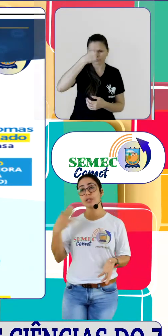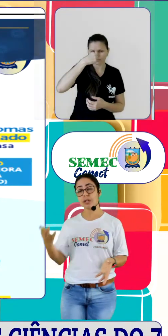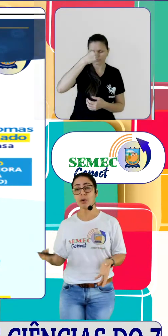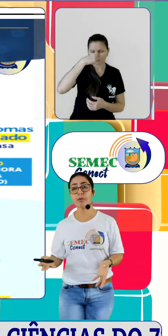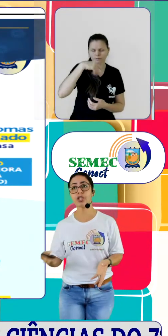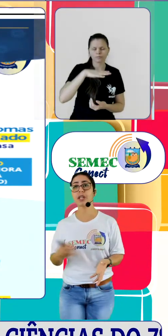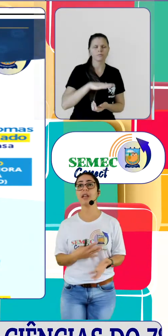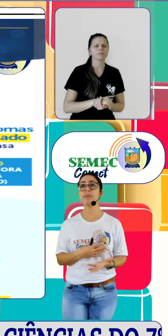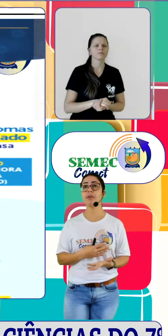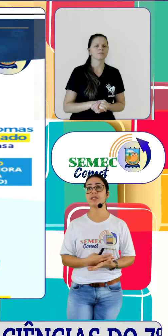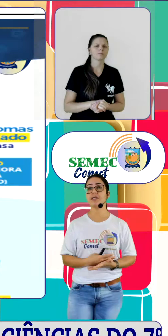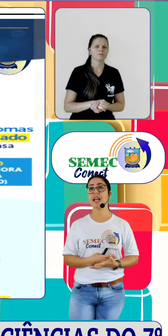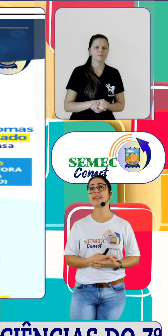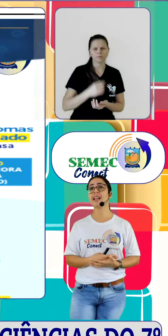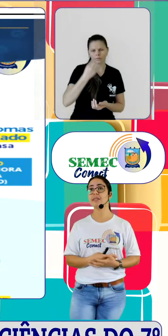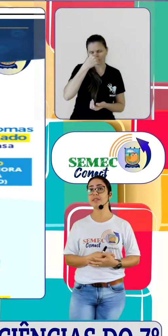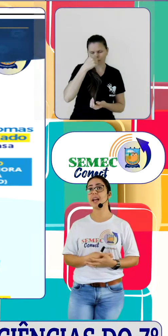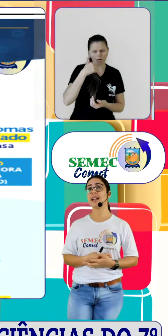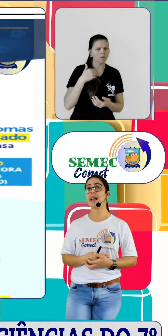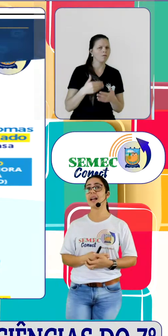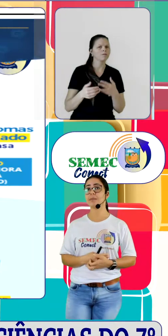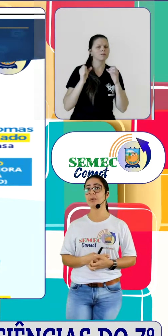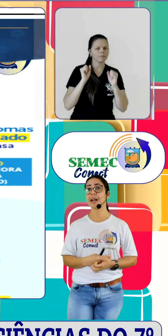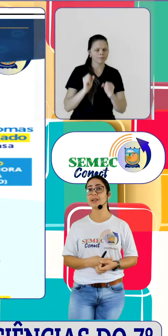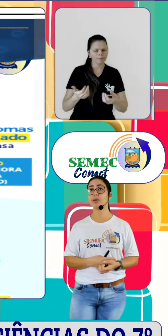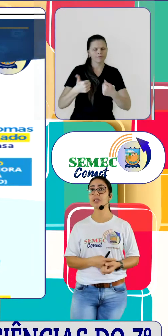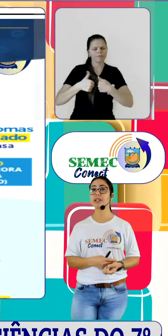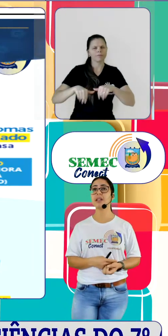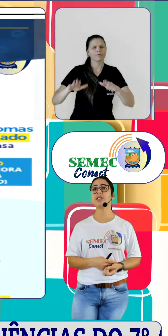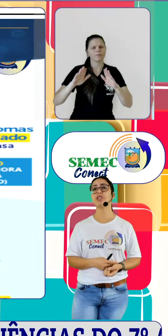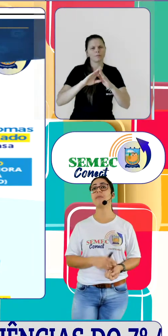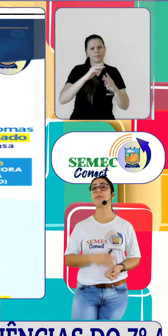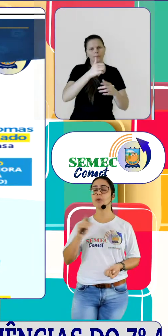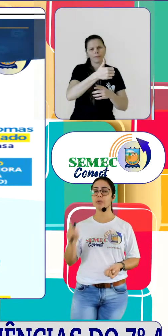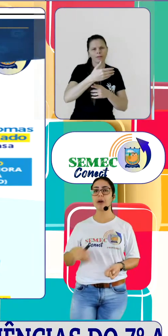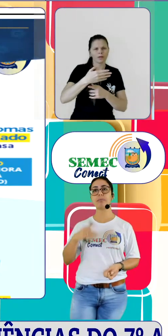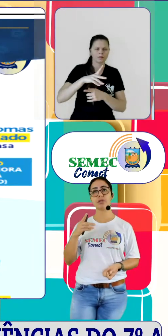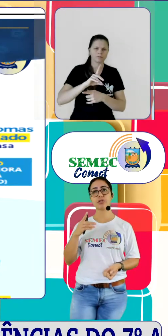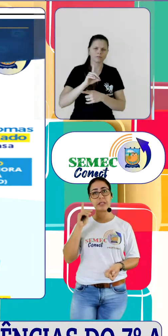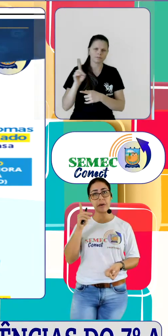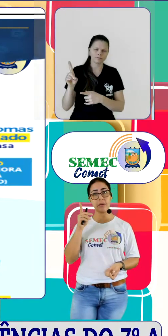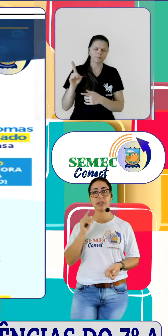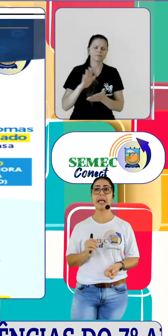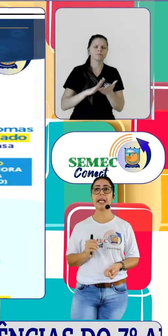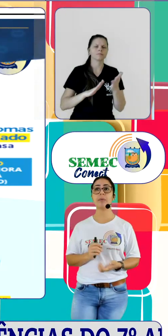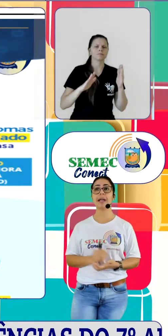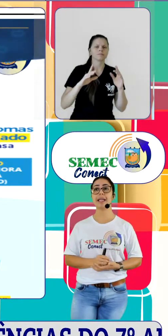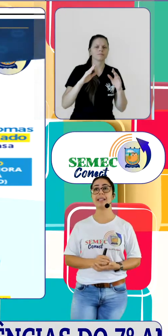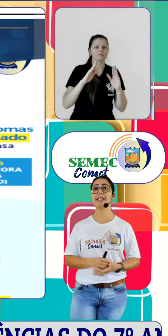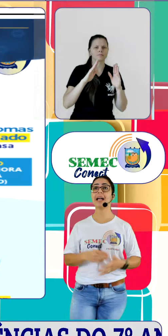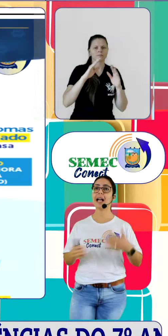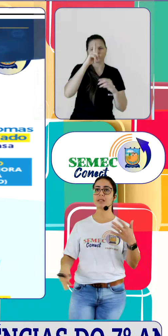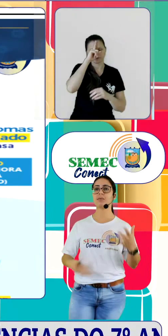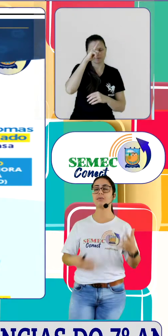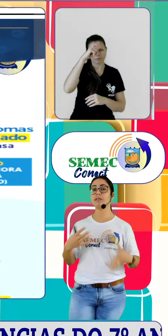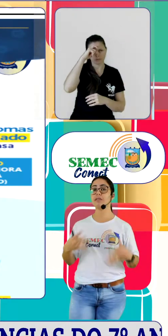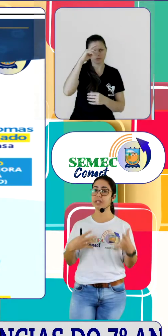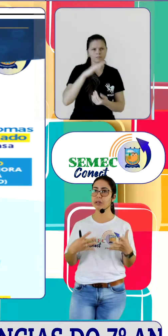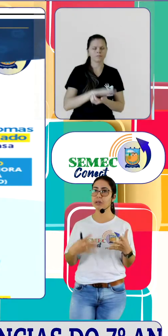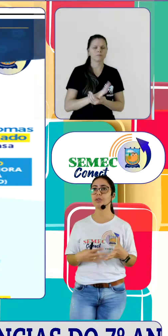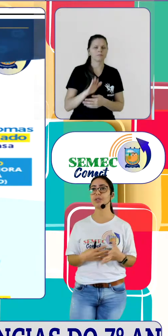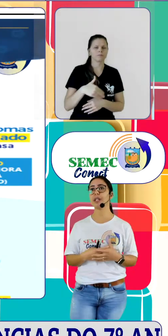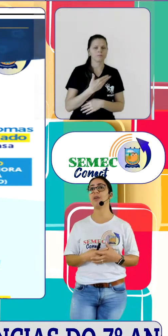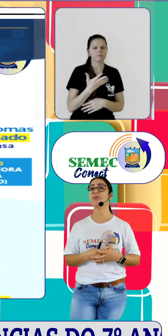com sintomas de gripe ou resfriado, devem ficar em casa por 14 dias, né? E procurar um posto de saúde, tem ali um alerta. Caso